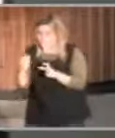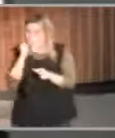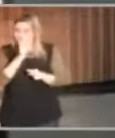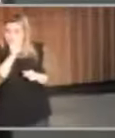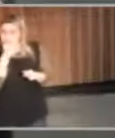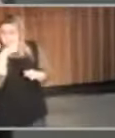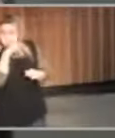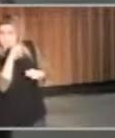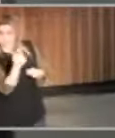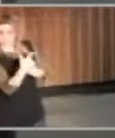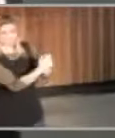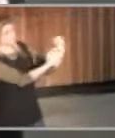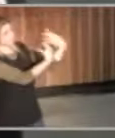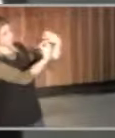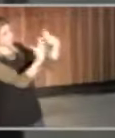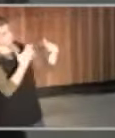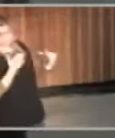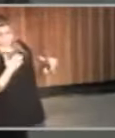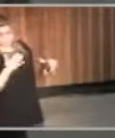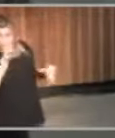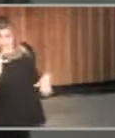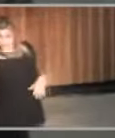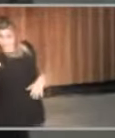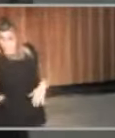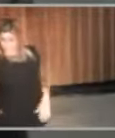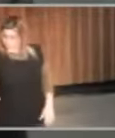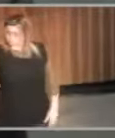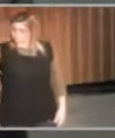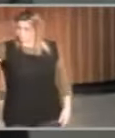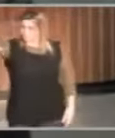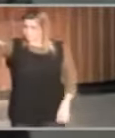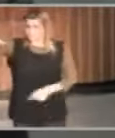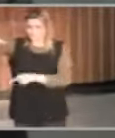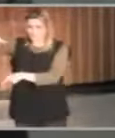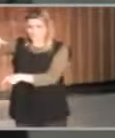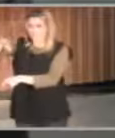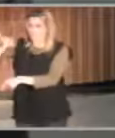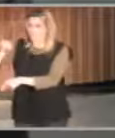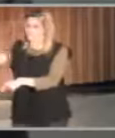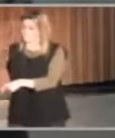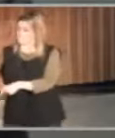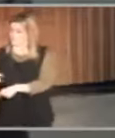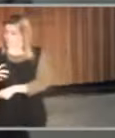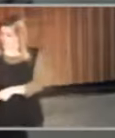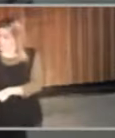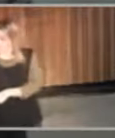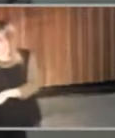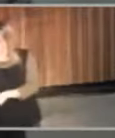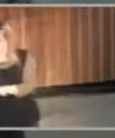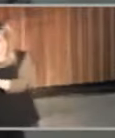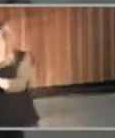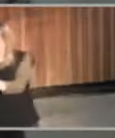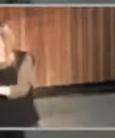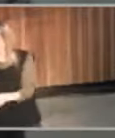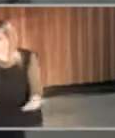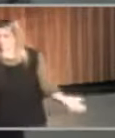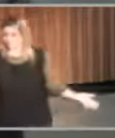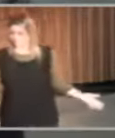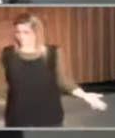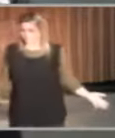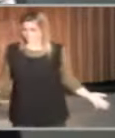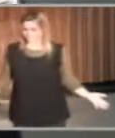as razões não as razões teóricas da nossa fé a doutrina mas o poder vivo de Deus